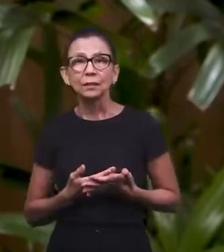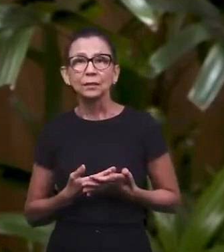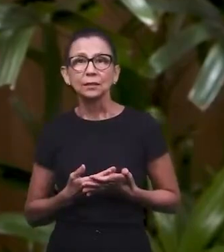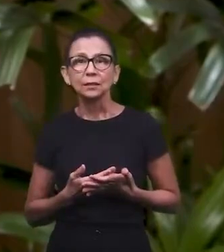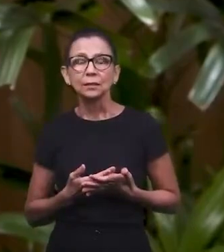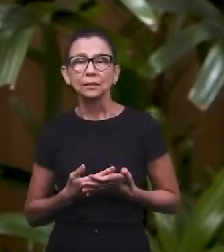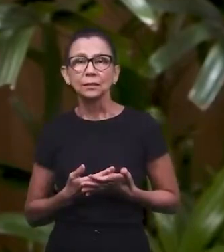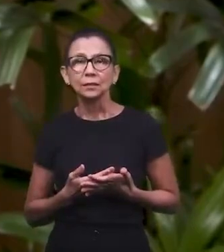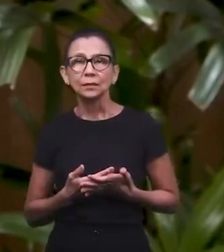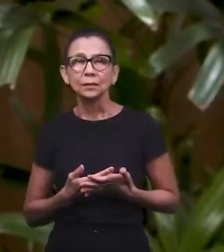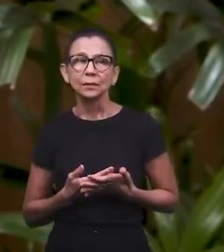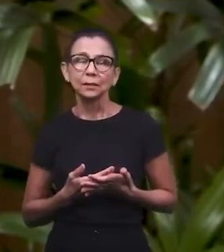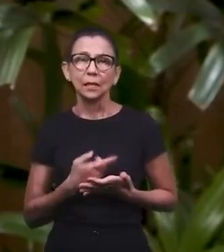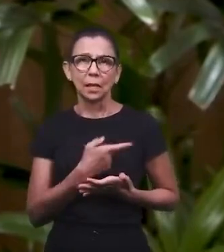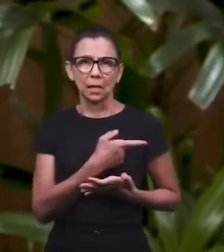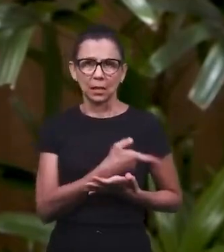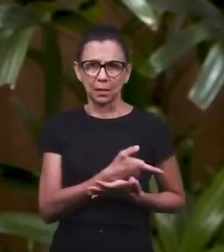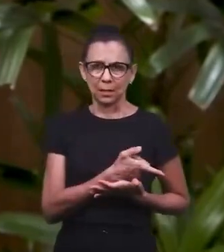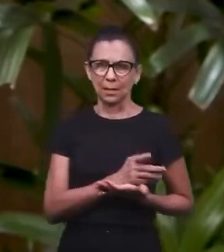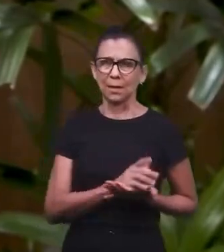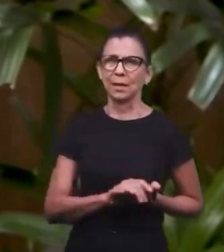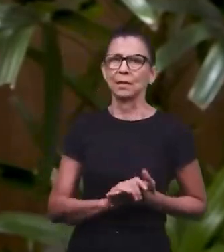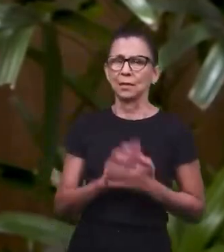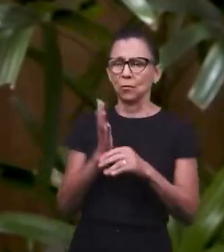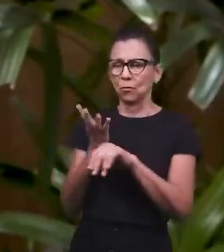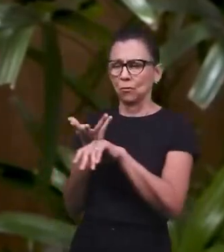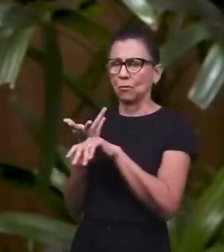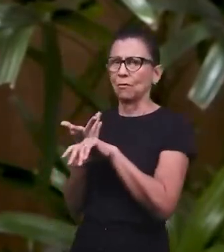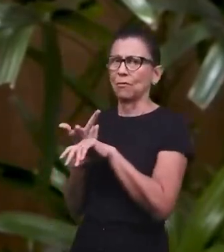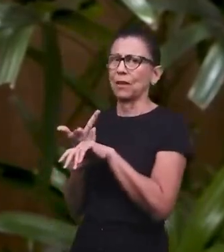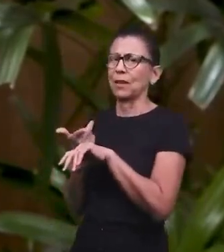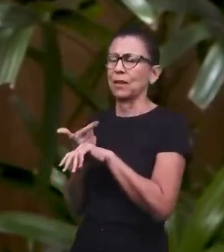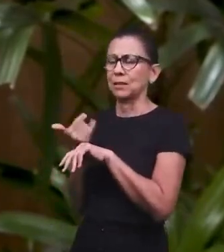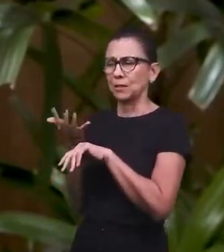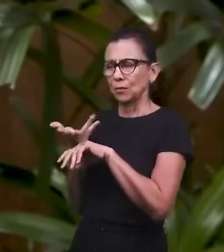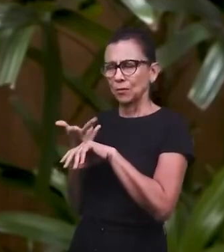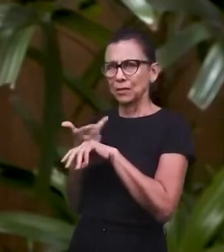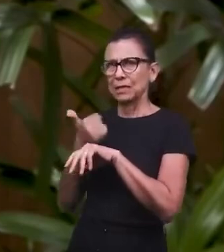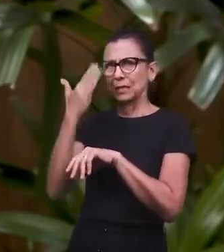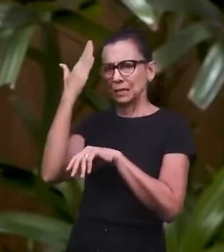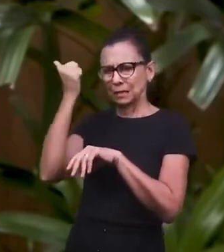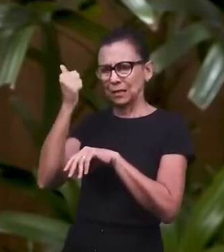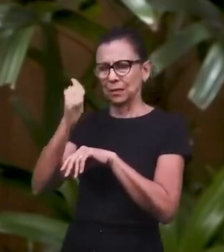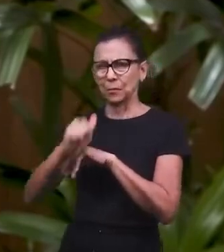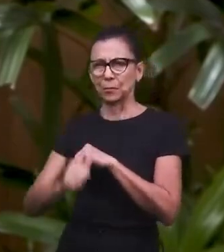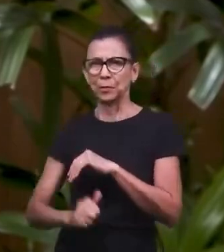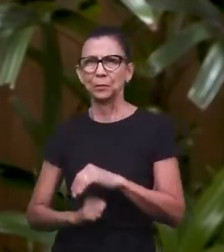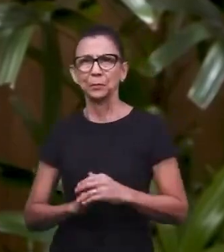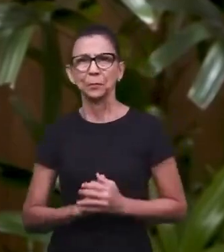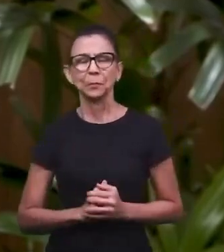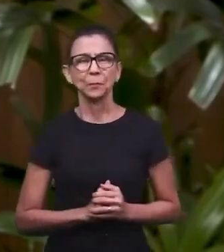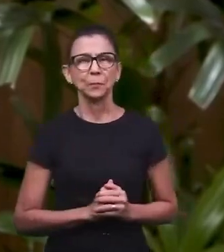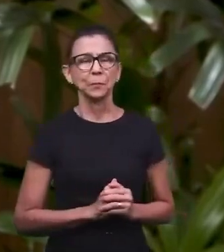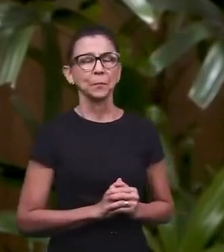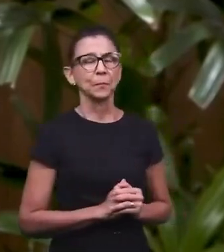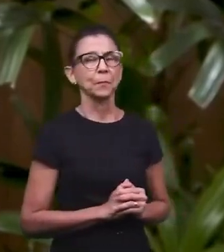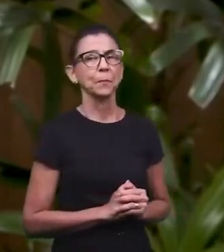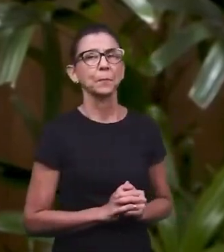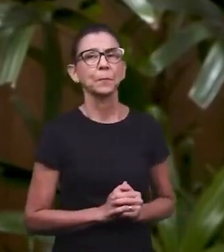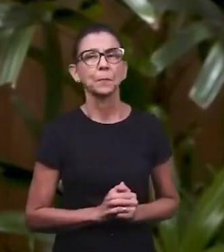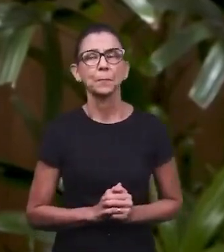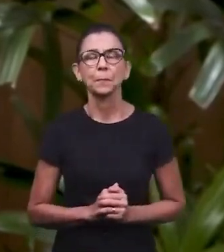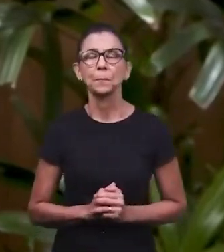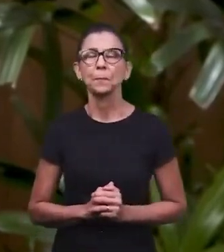tem argumentos o adversário tem argumentos isso às vezes o homem não atenta para isso porque quando nós estamos lidando com